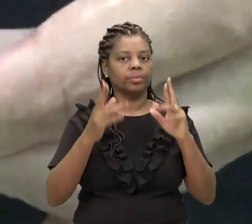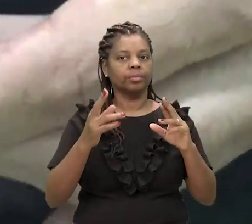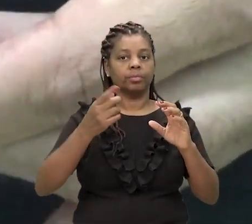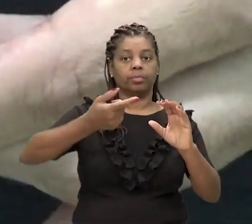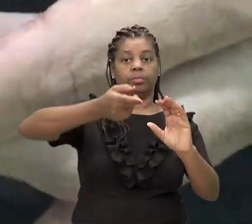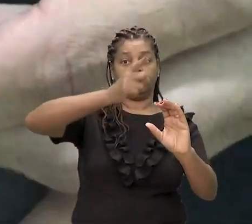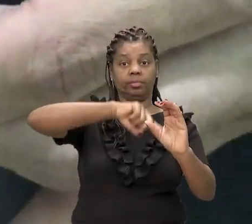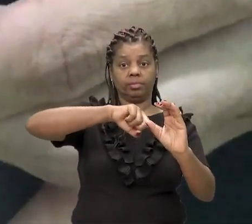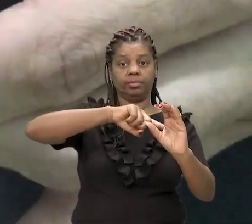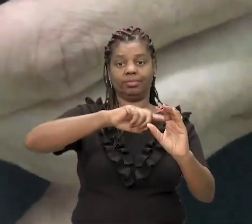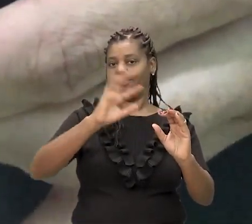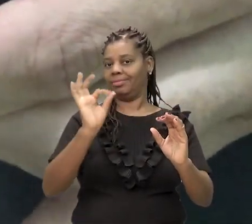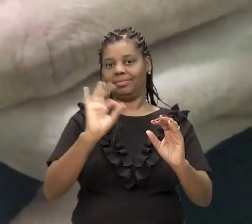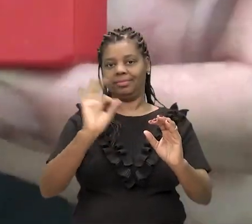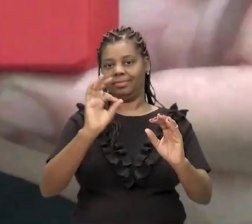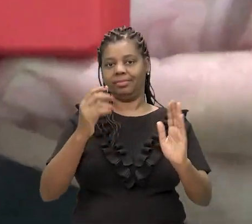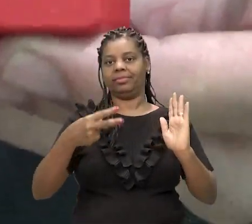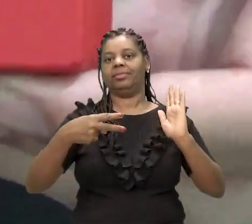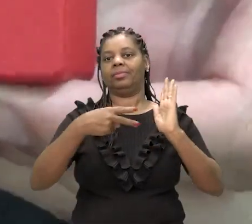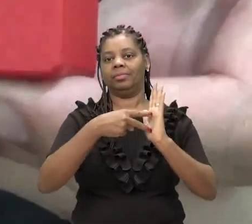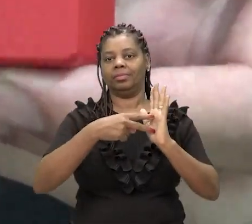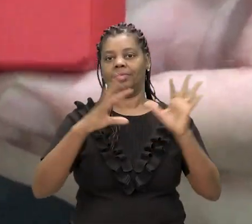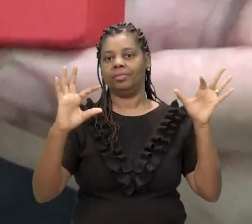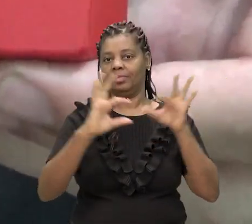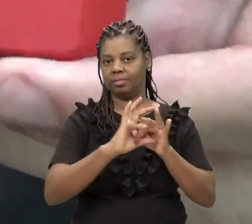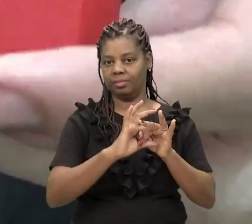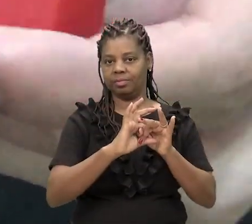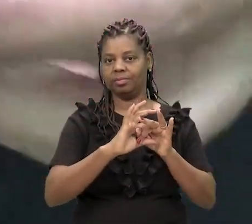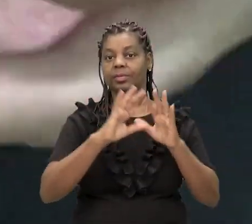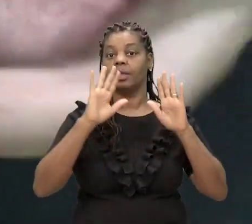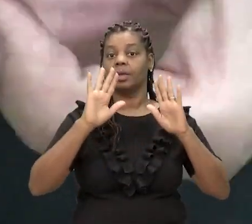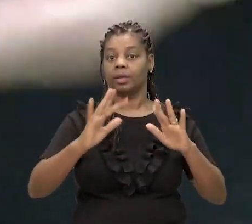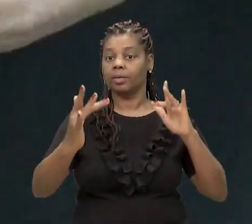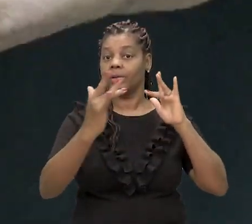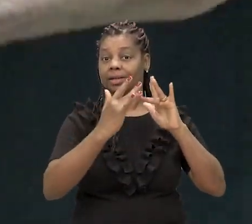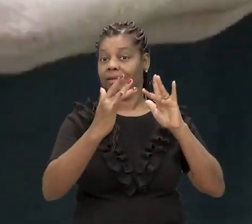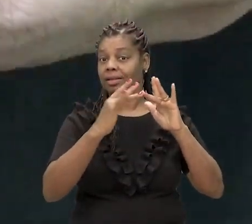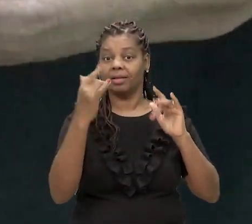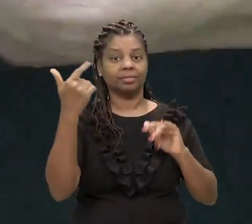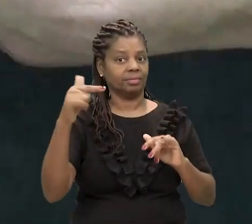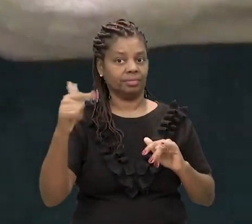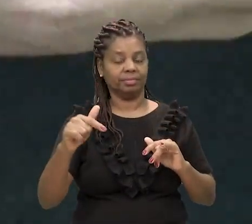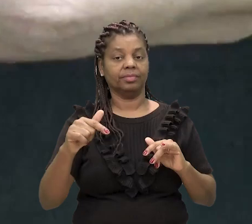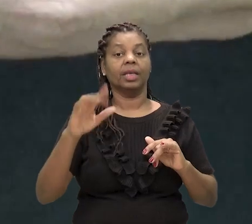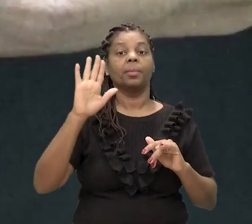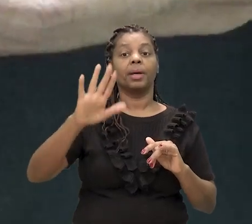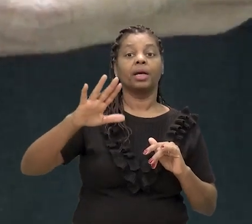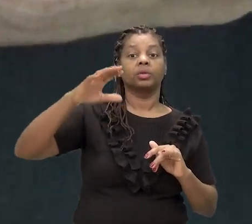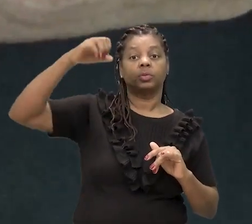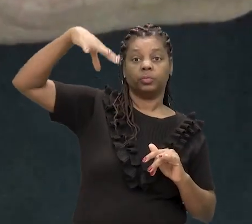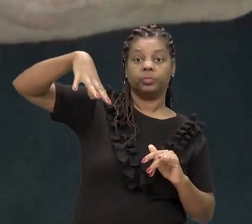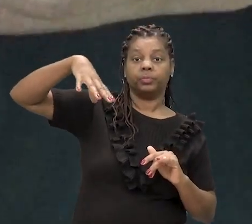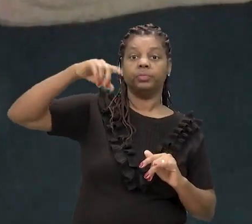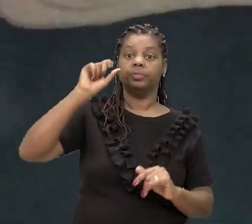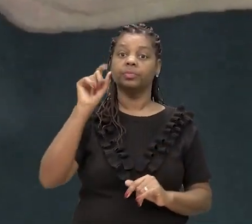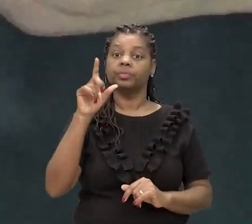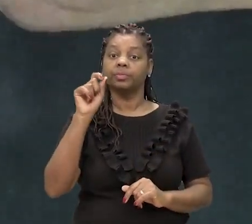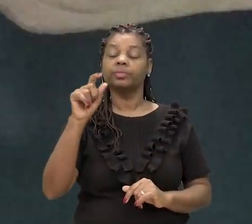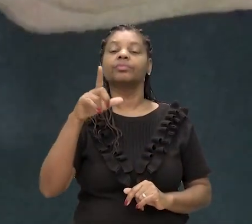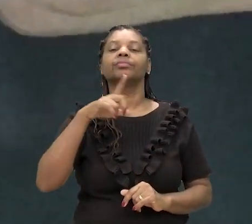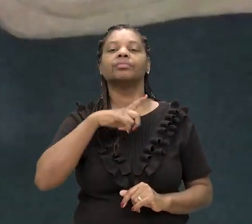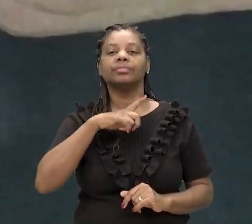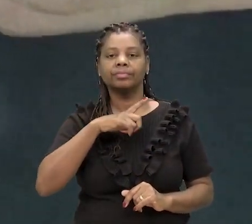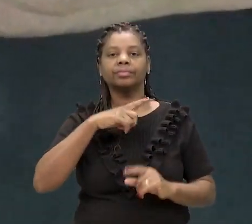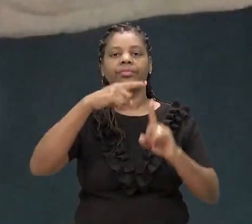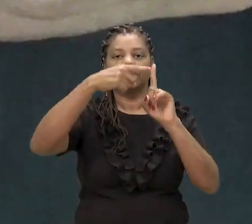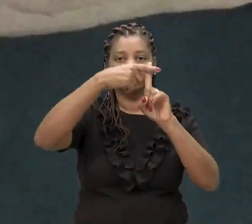lado, não tem nada conectado. Agora, então, com a nossa lâmpada azul, nesse caso aqui, ela também